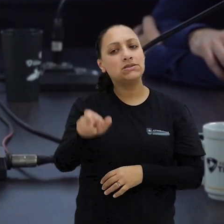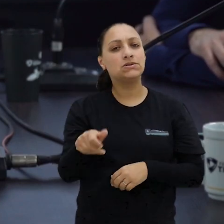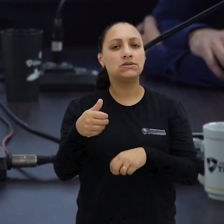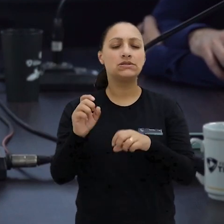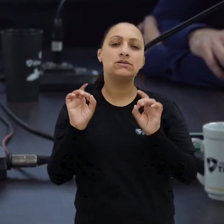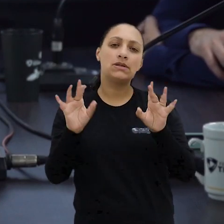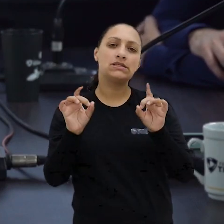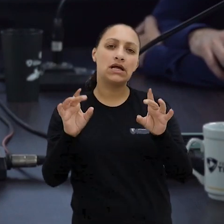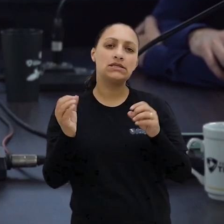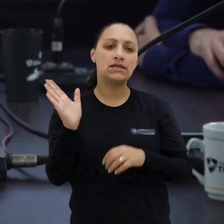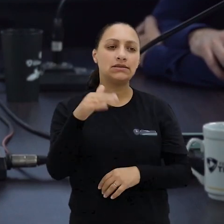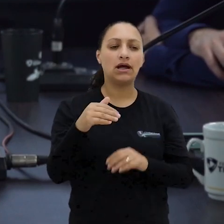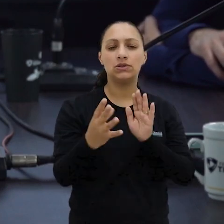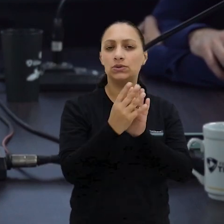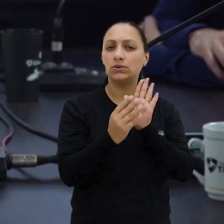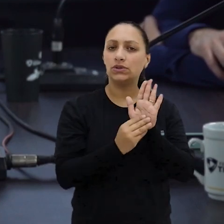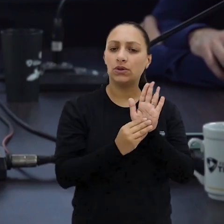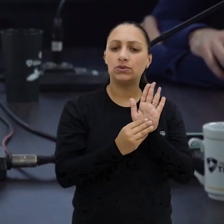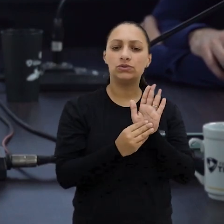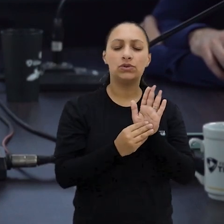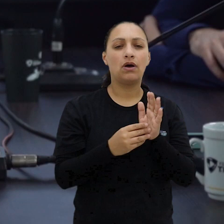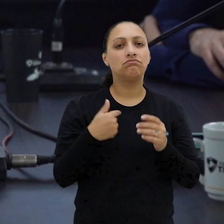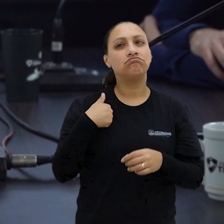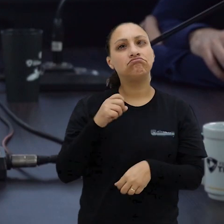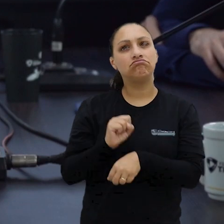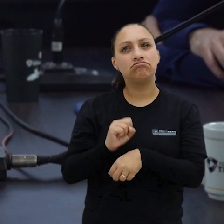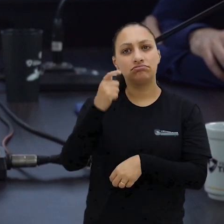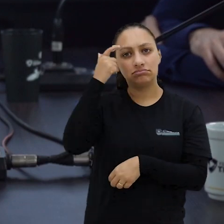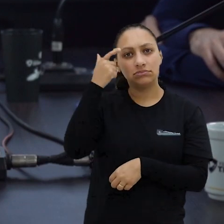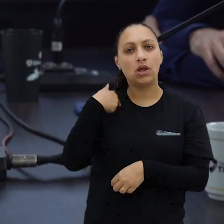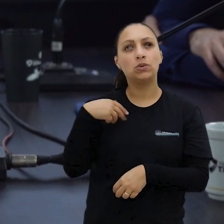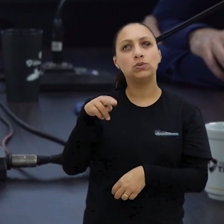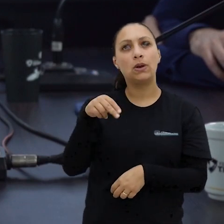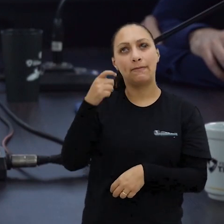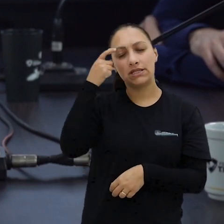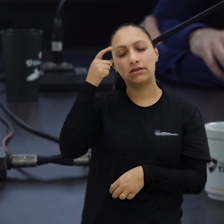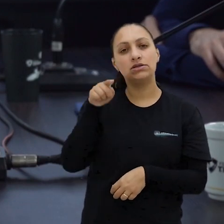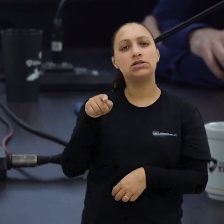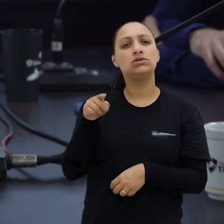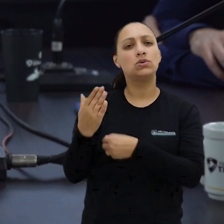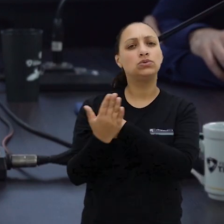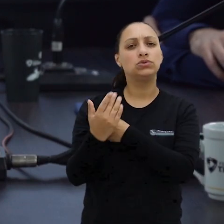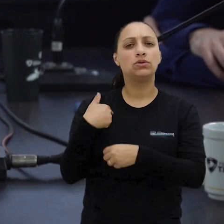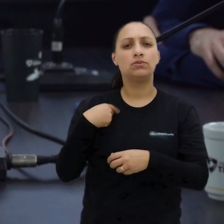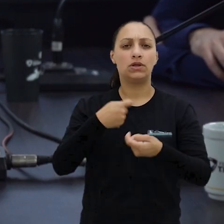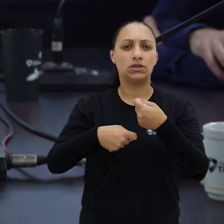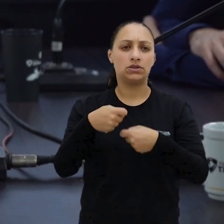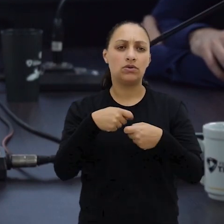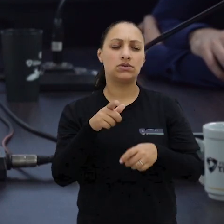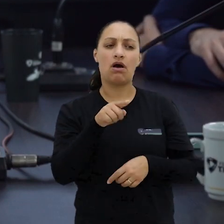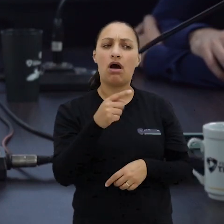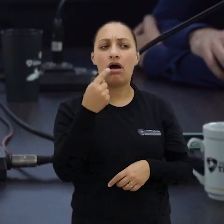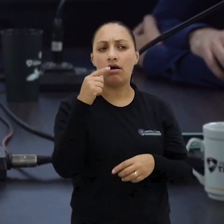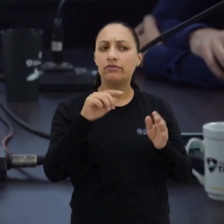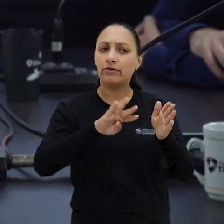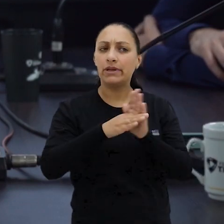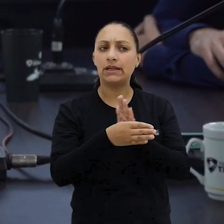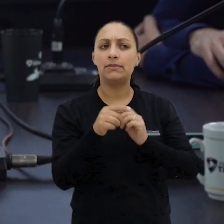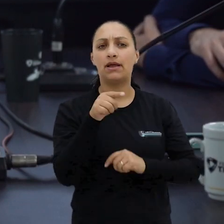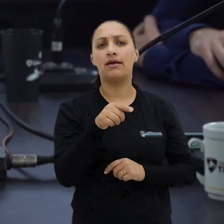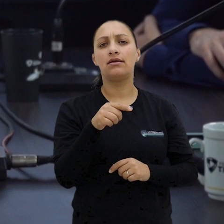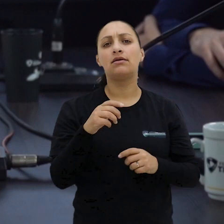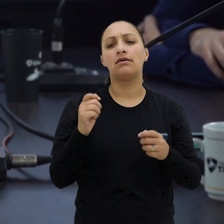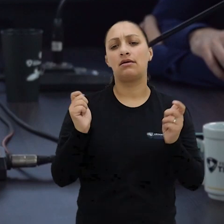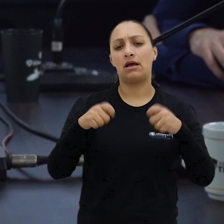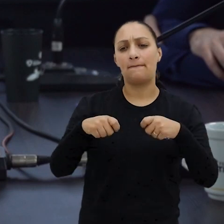o conteúdo, e talvez, poxa, eu nunca tinha pensado que isso vai gerar uma dor no meu negócio, e aí o outro já passou, vou me adaptar aqui, ou,